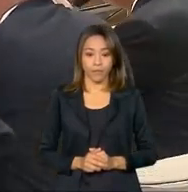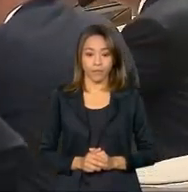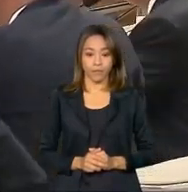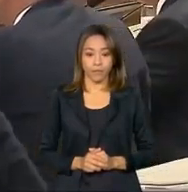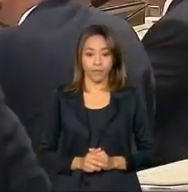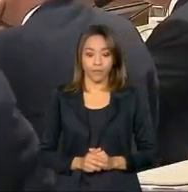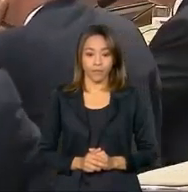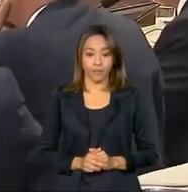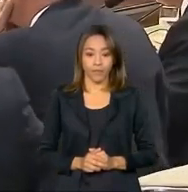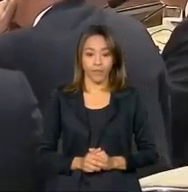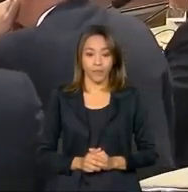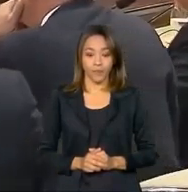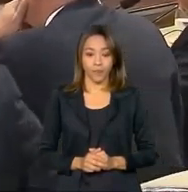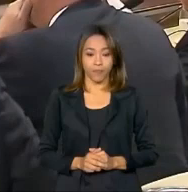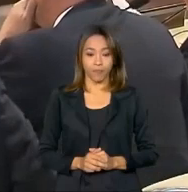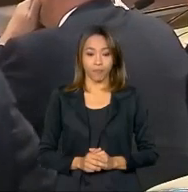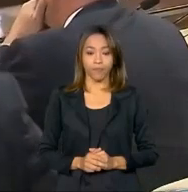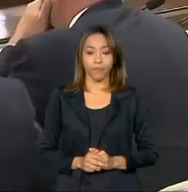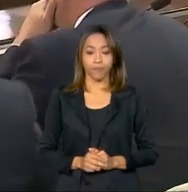Curi.